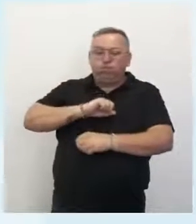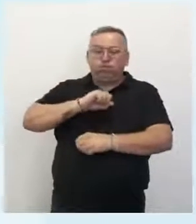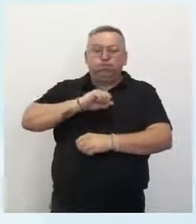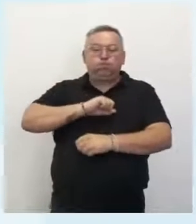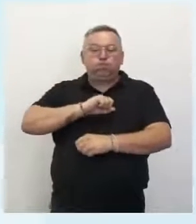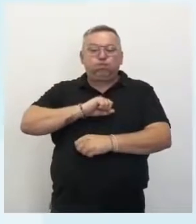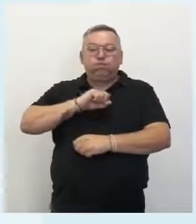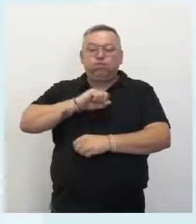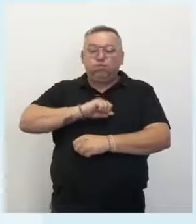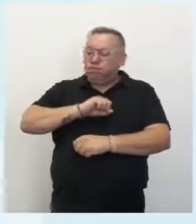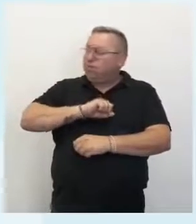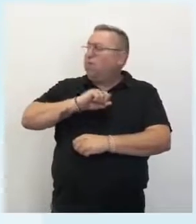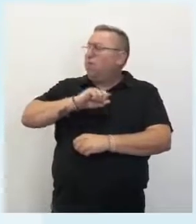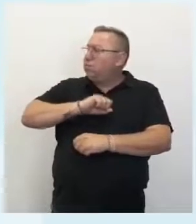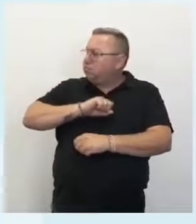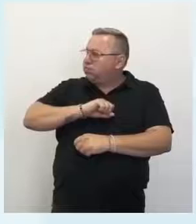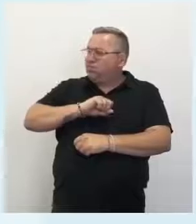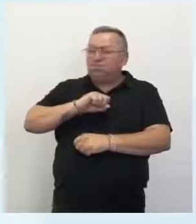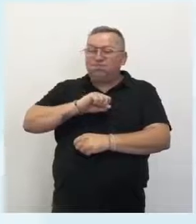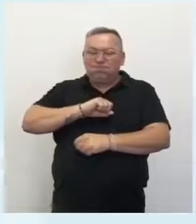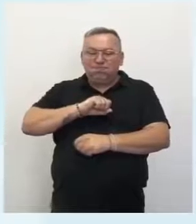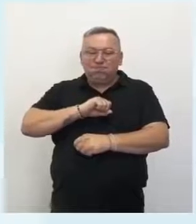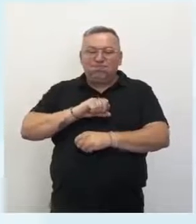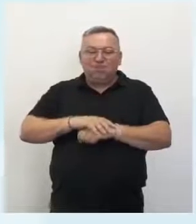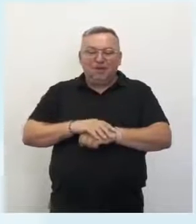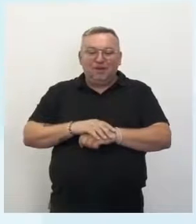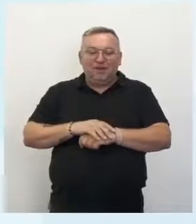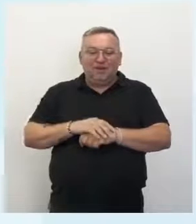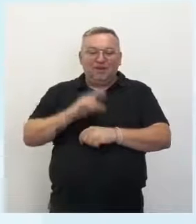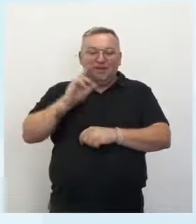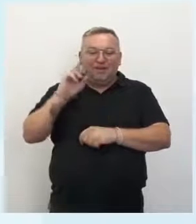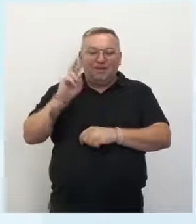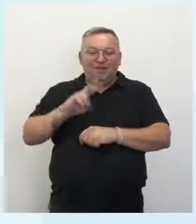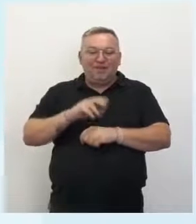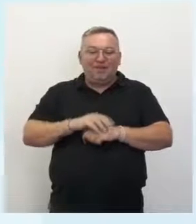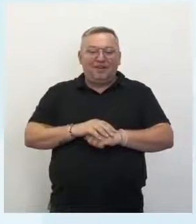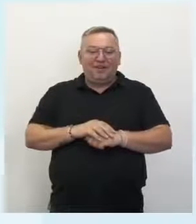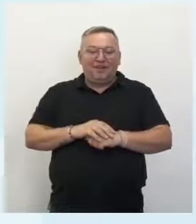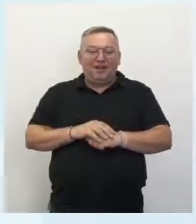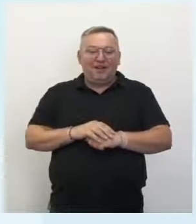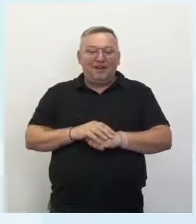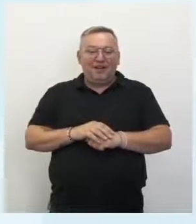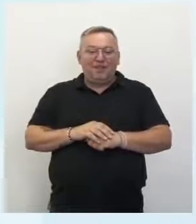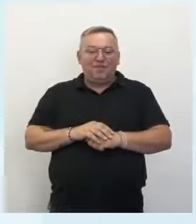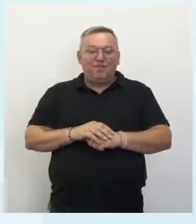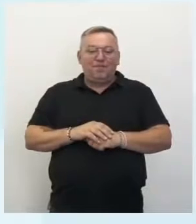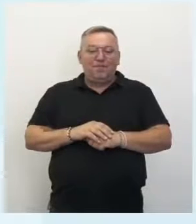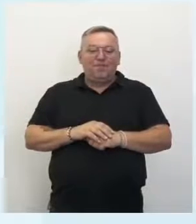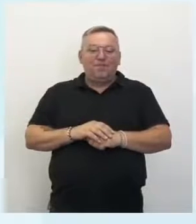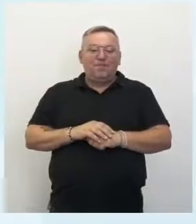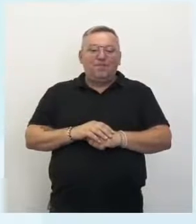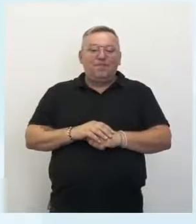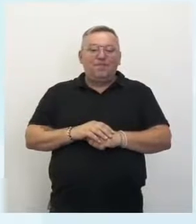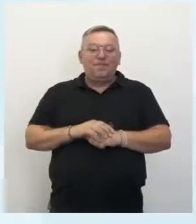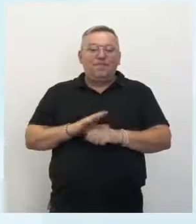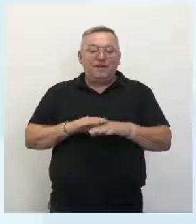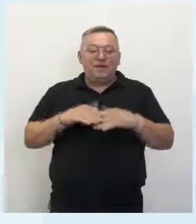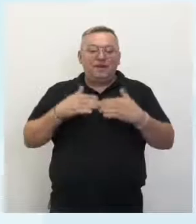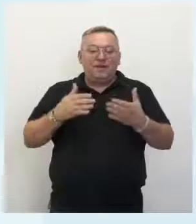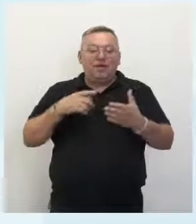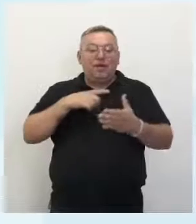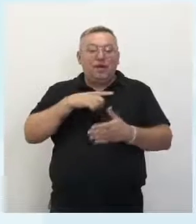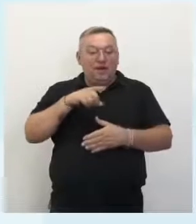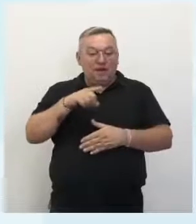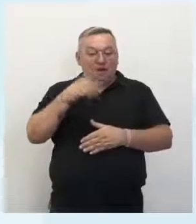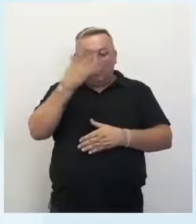coração funcionando, né? Com as válvulas ali, ó, abrindo para o sangue passar e depois fechando para ele não voltar, tá bom? Então, tá aí.